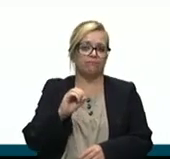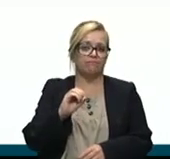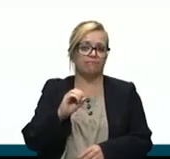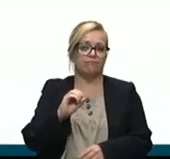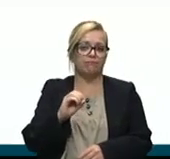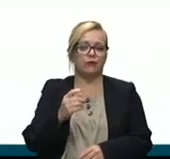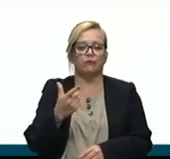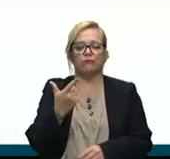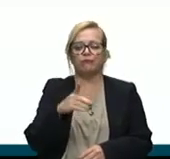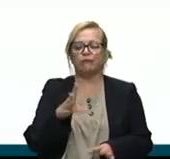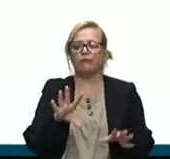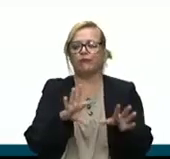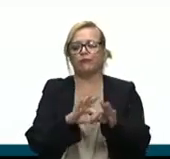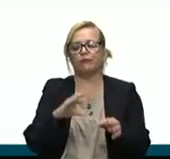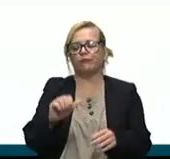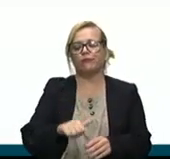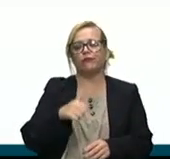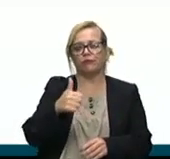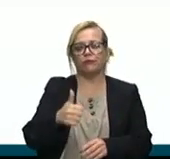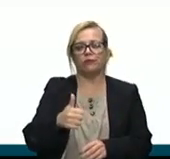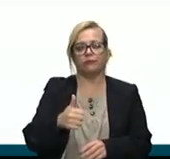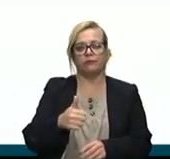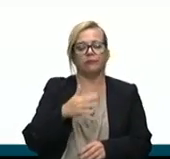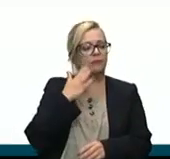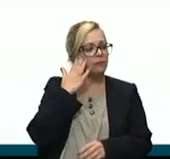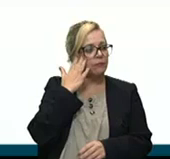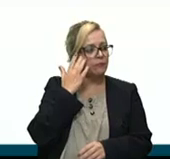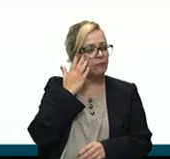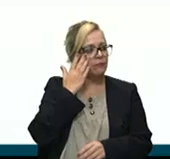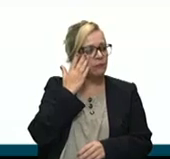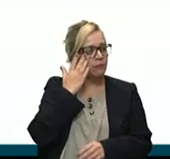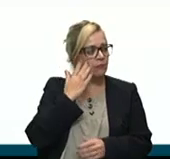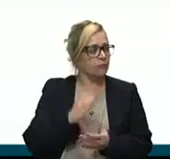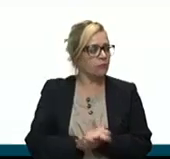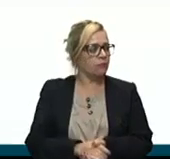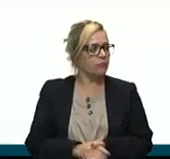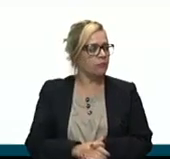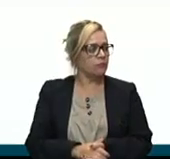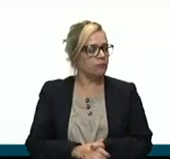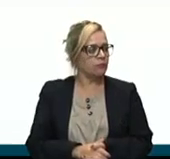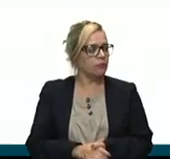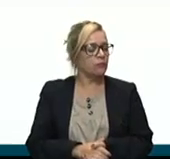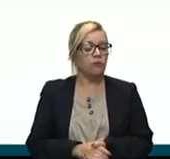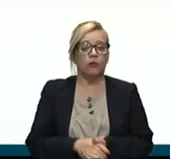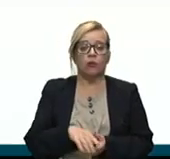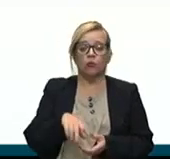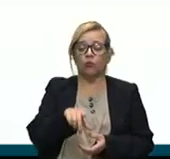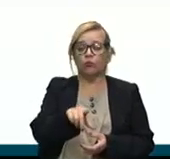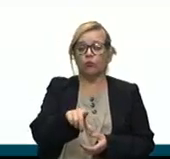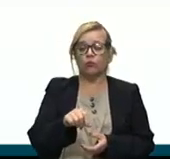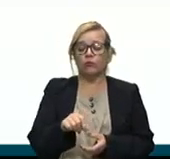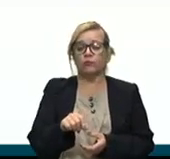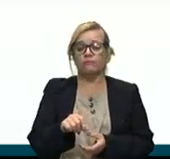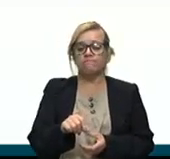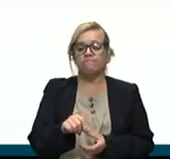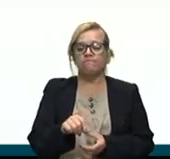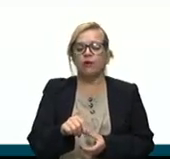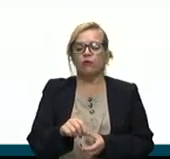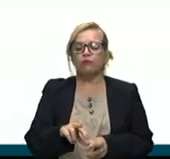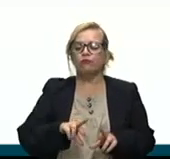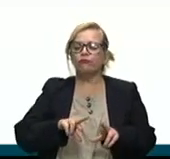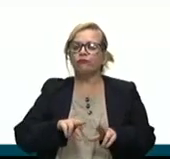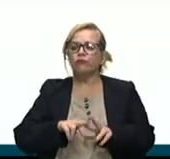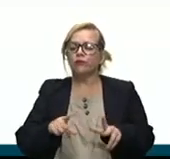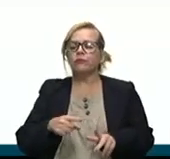que não há correlação positiva significante. E aí a hipótese alternativa precisa contrariar. O que é o contrário